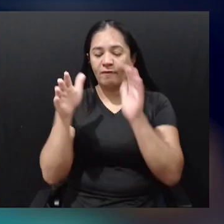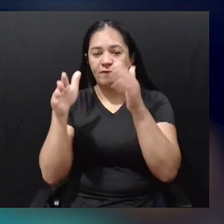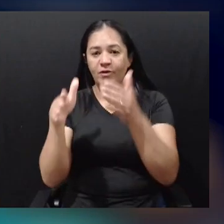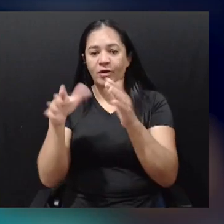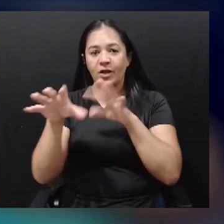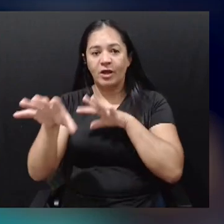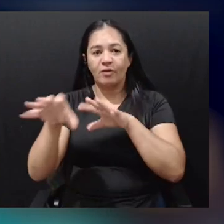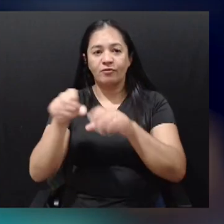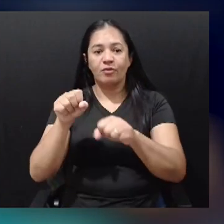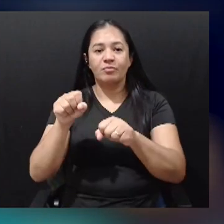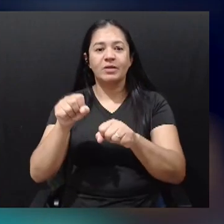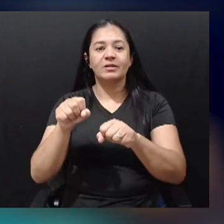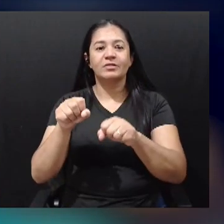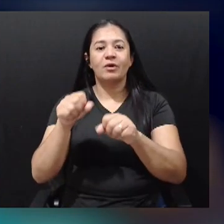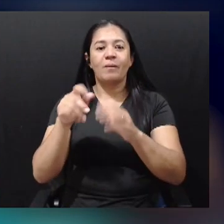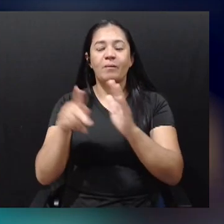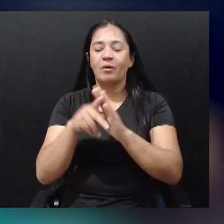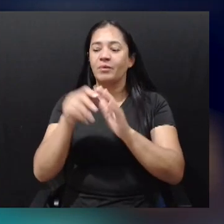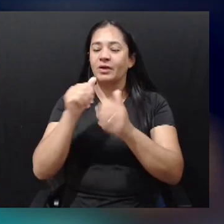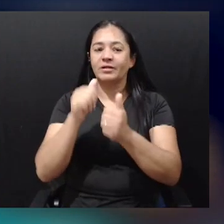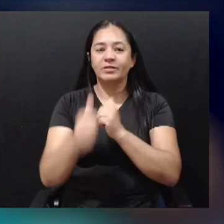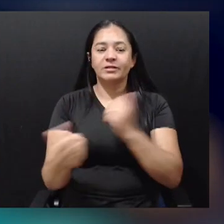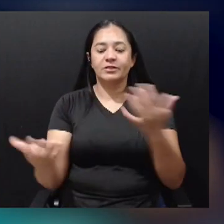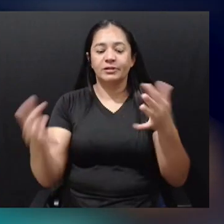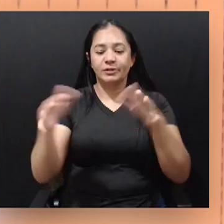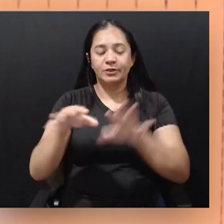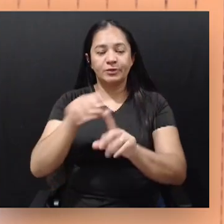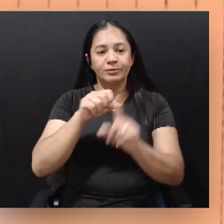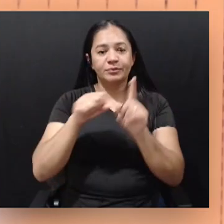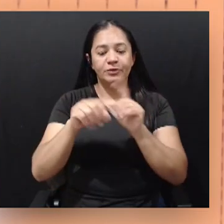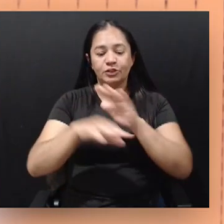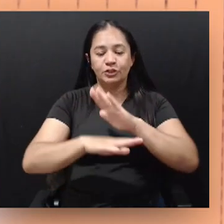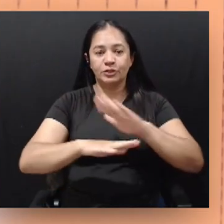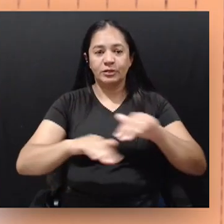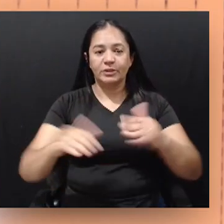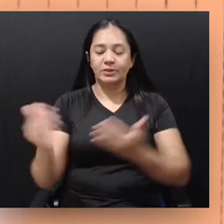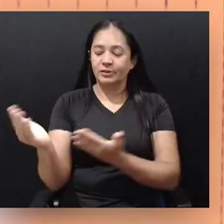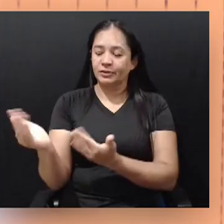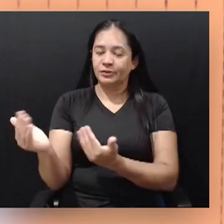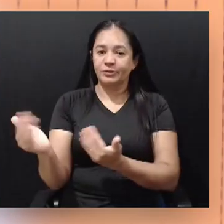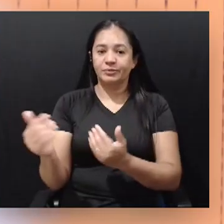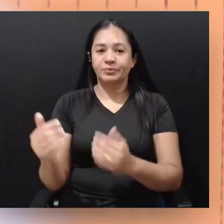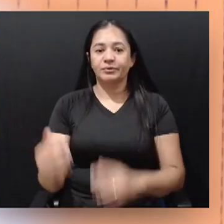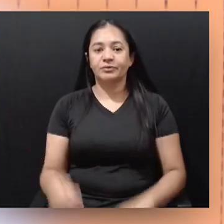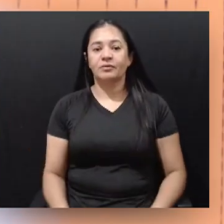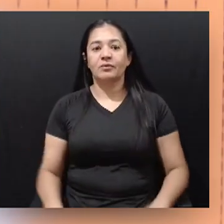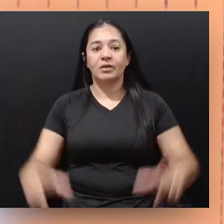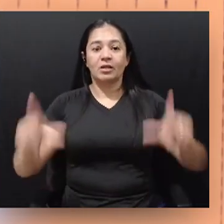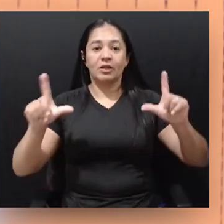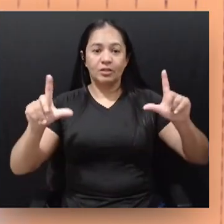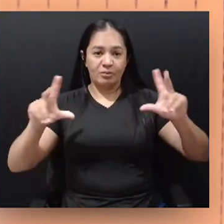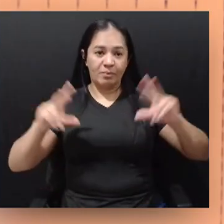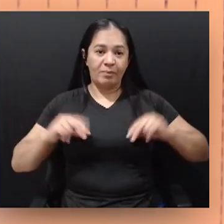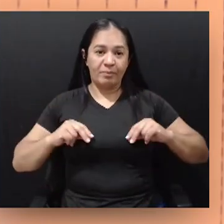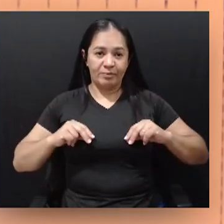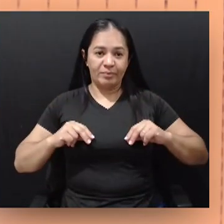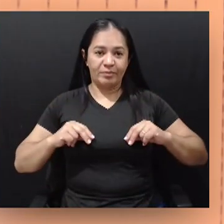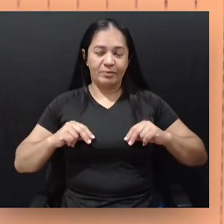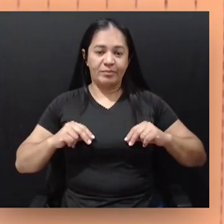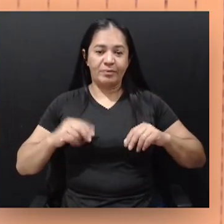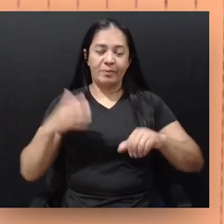e à inclusão social de crianças e jovens. Esse diploma também pertence a todos que acreditam e caminham comigo, minha família,